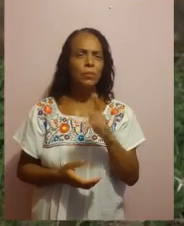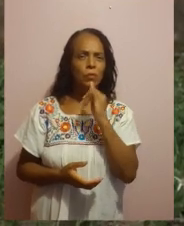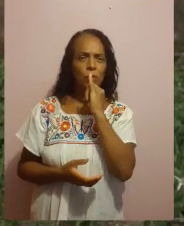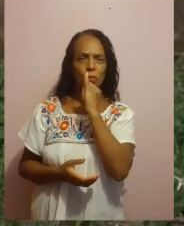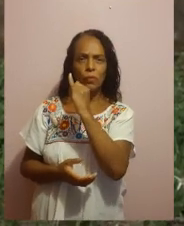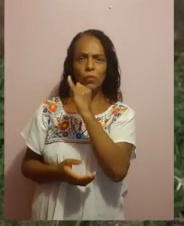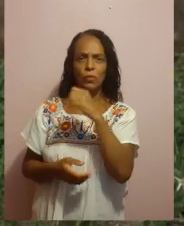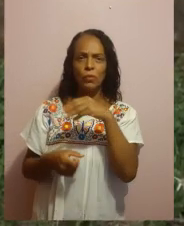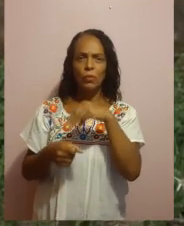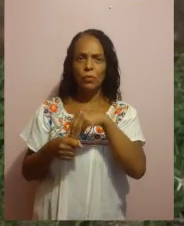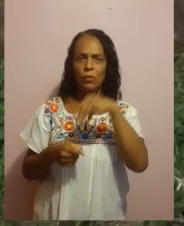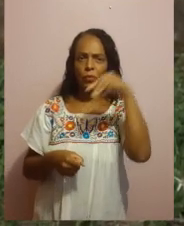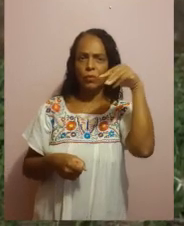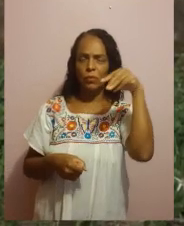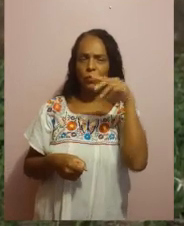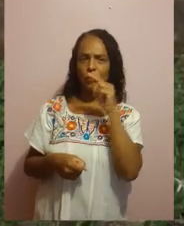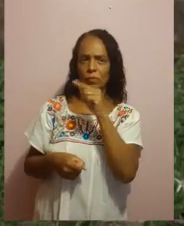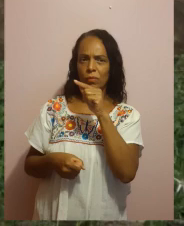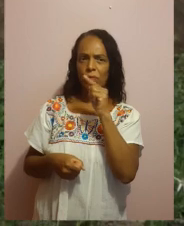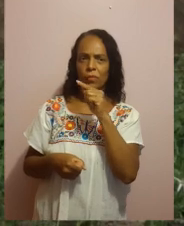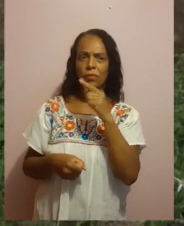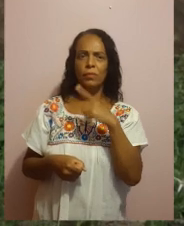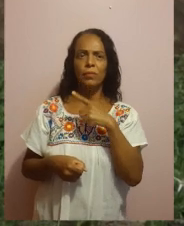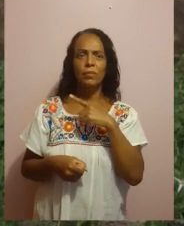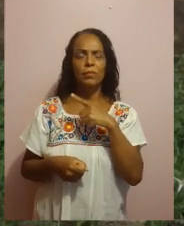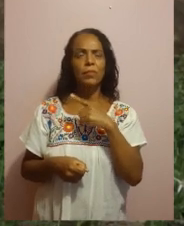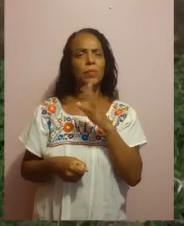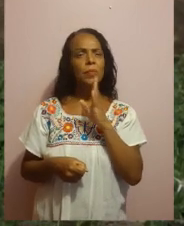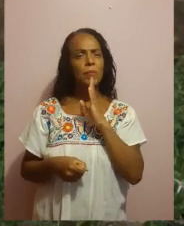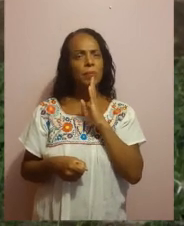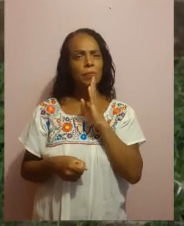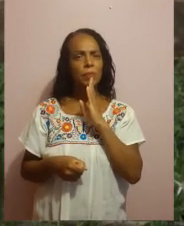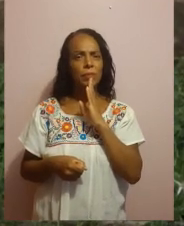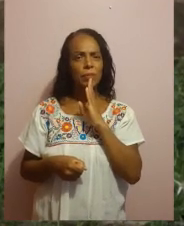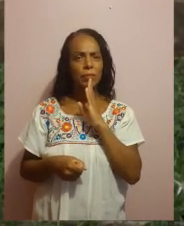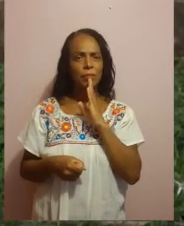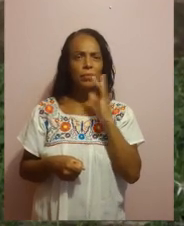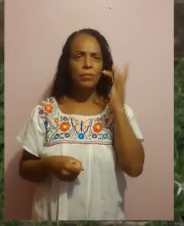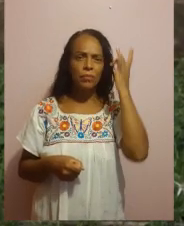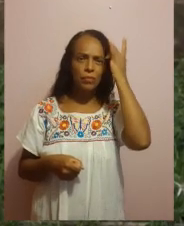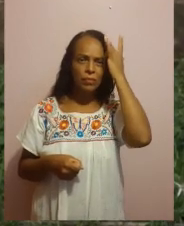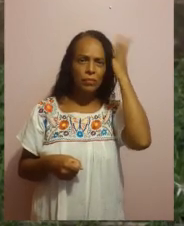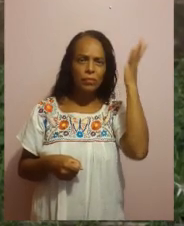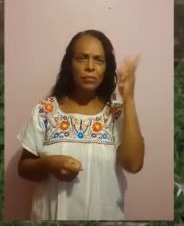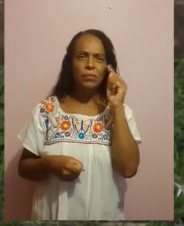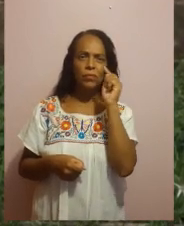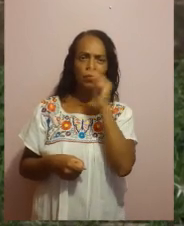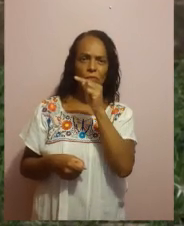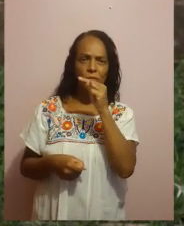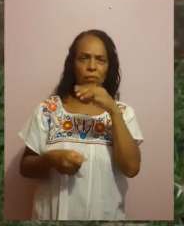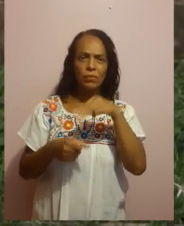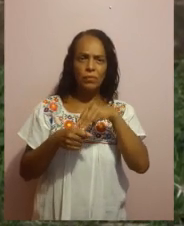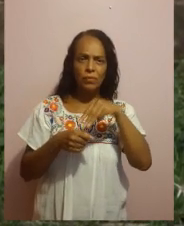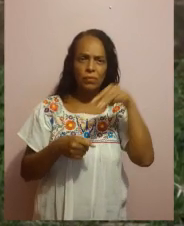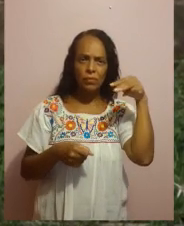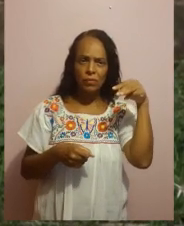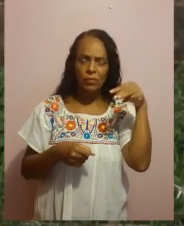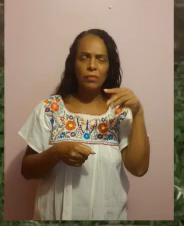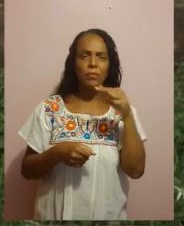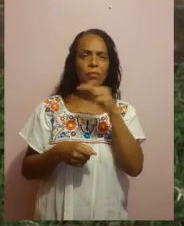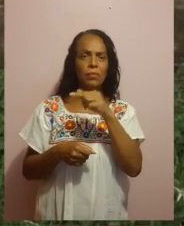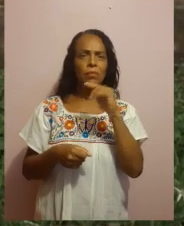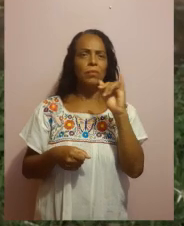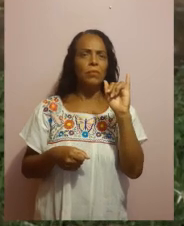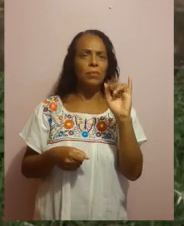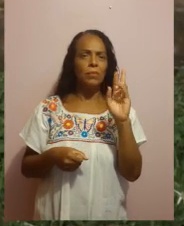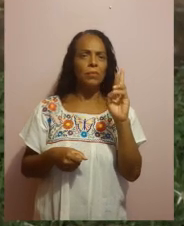ele, olha, eu tenho o conhecimento que o senhor